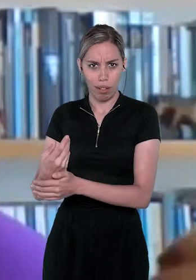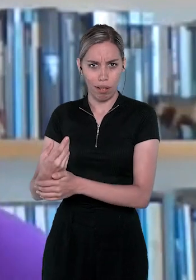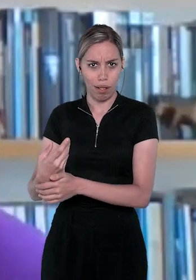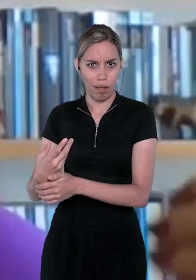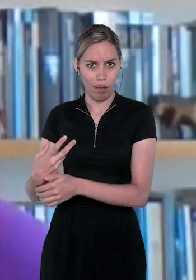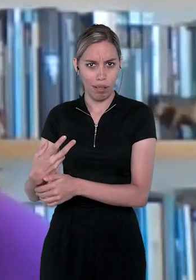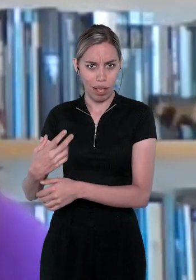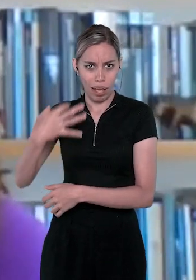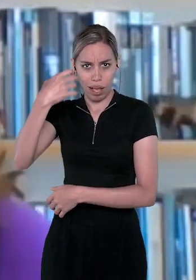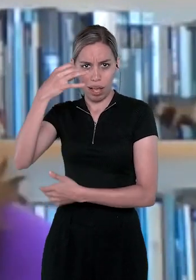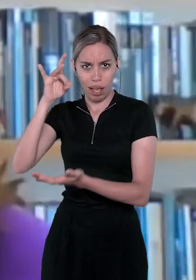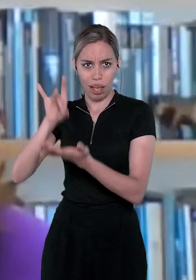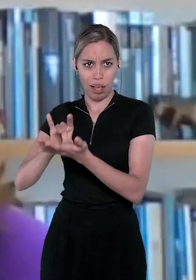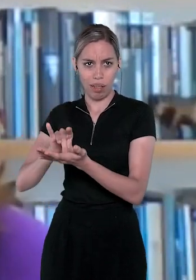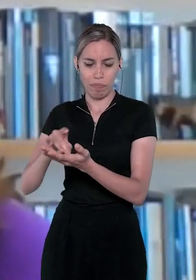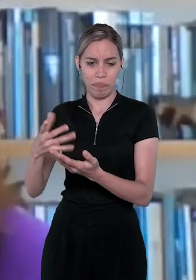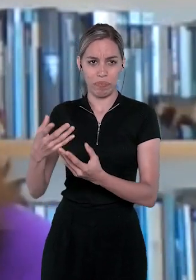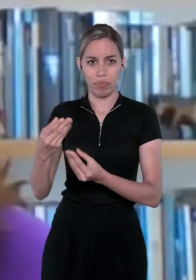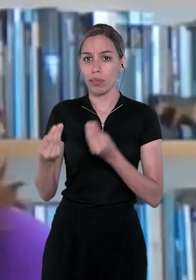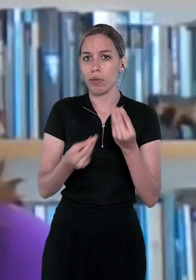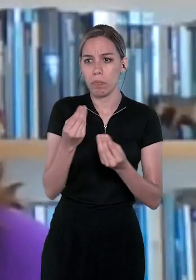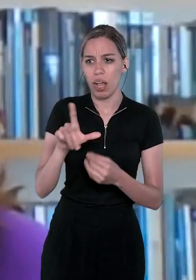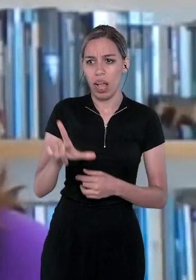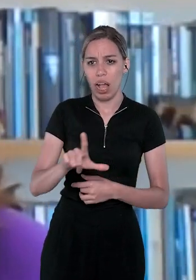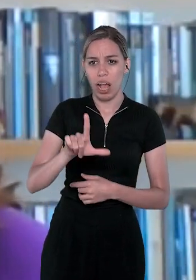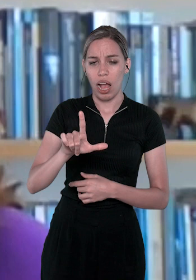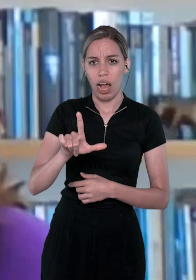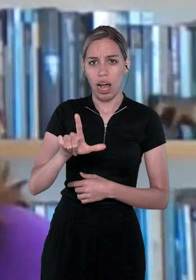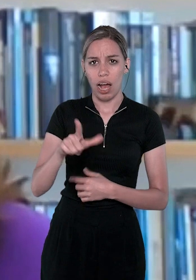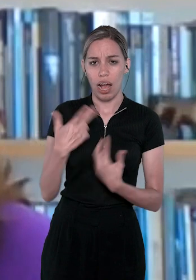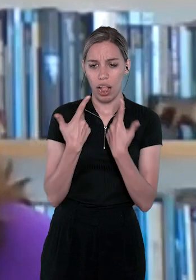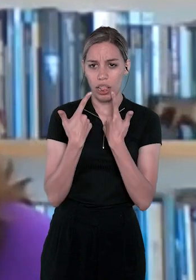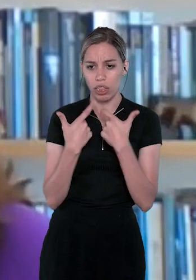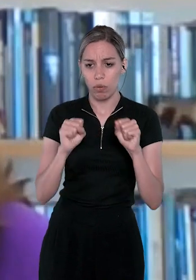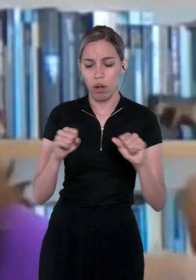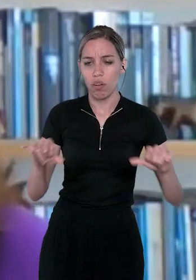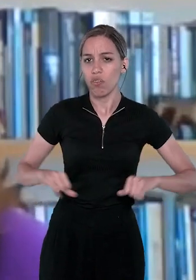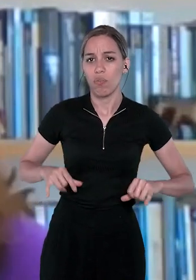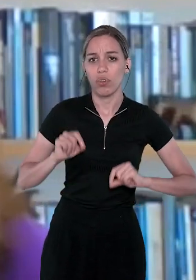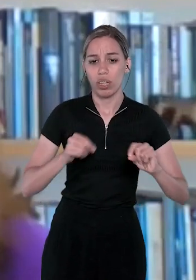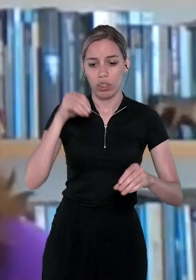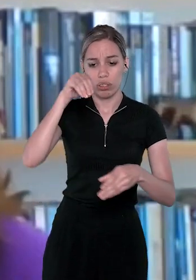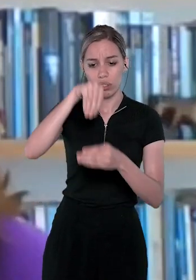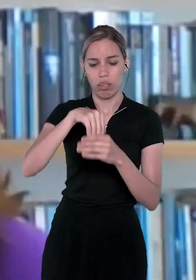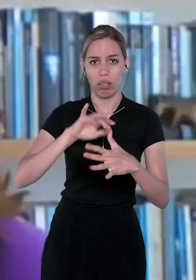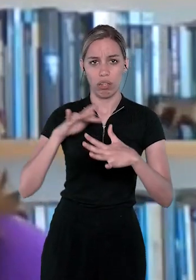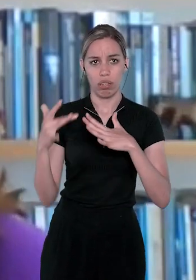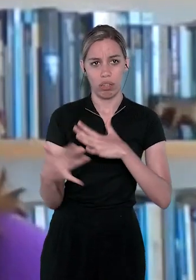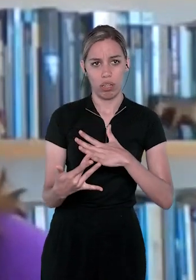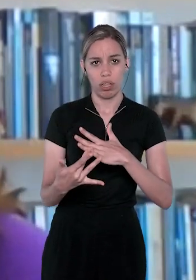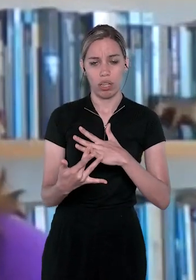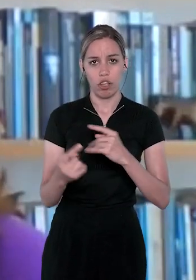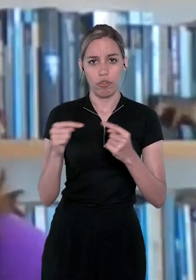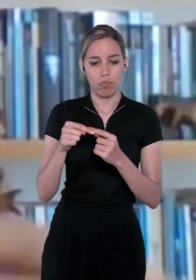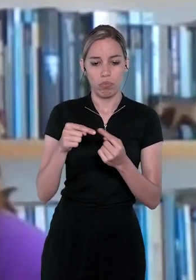transformação que a linguagem sofreu pelo uso das redes sociais, pelos retrocessos civilizatórios,